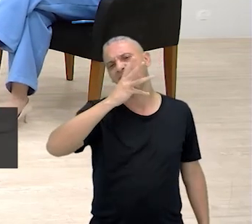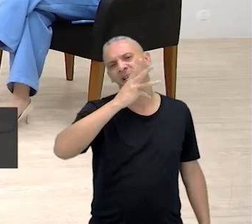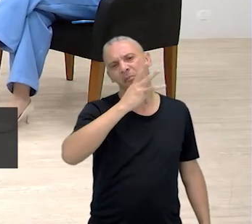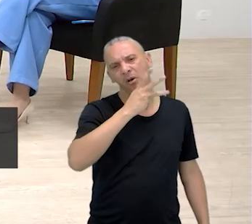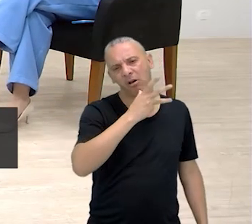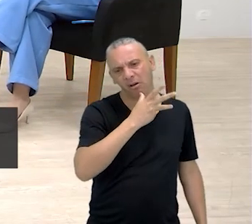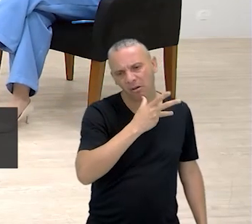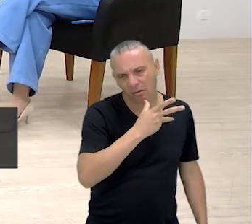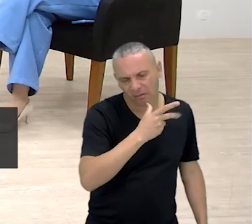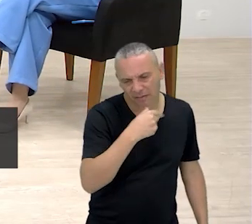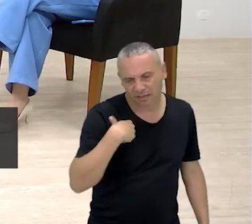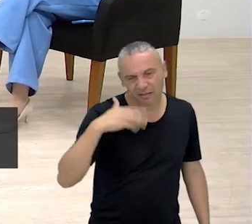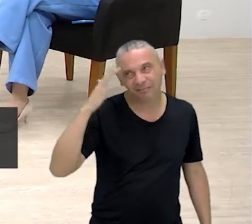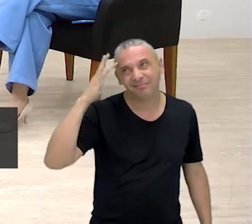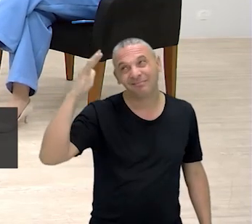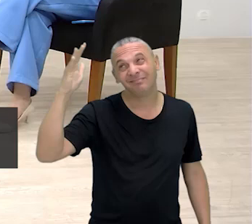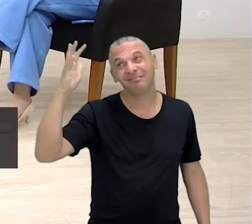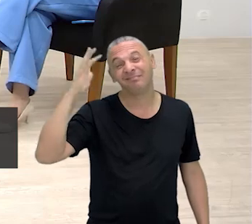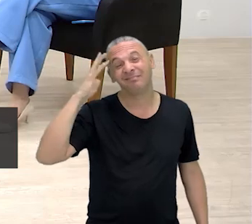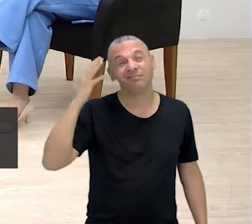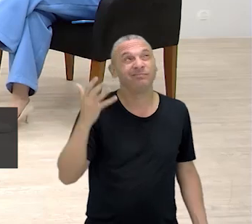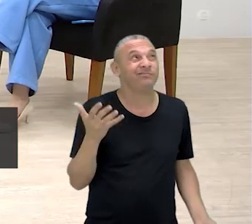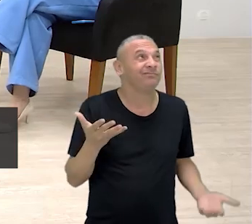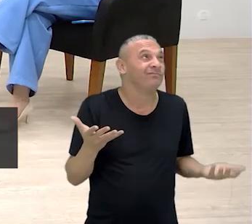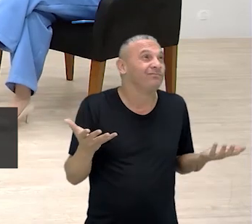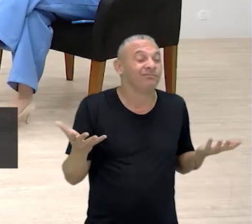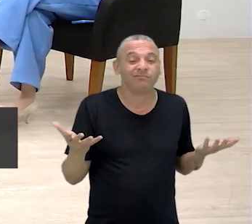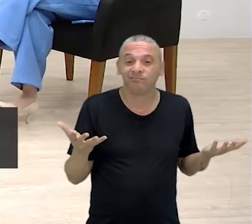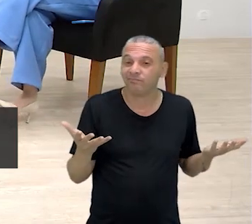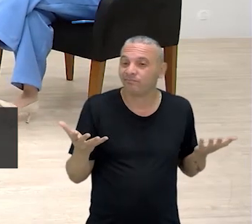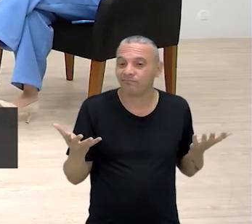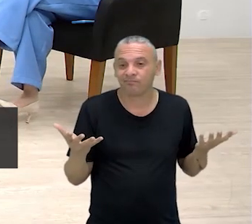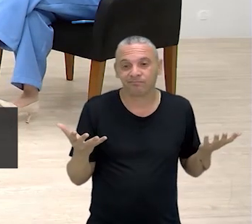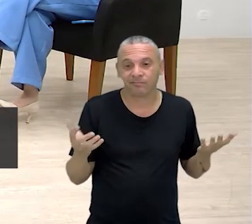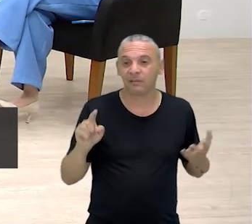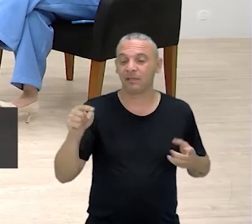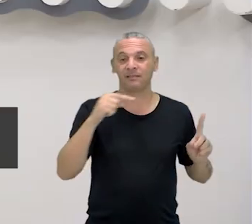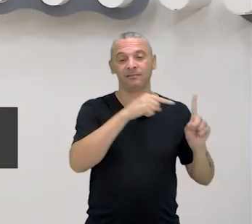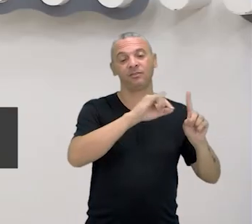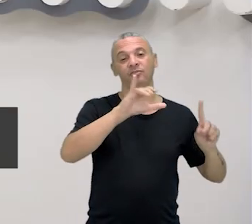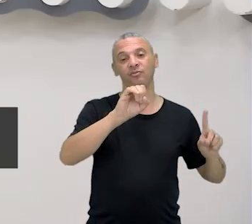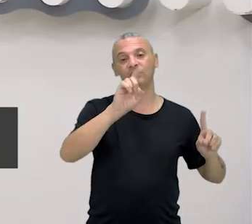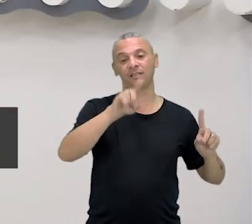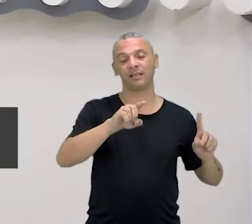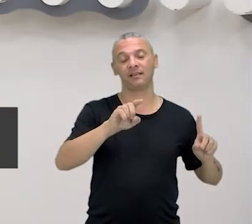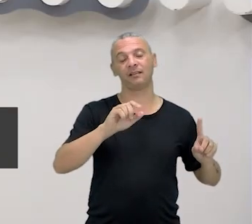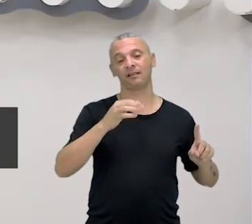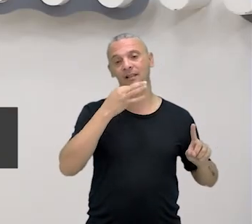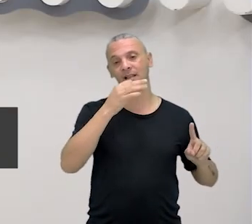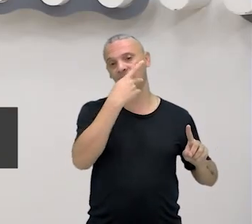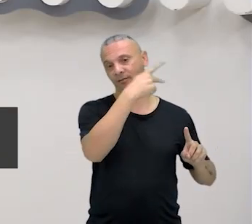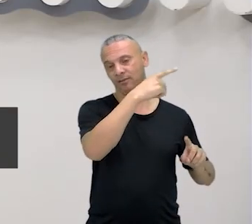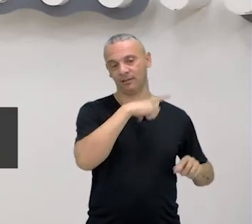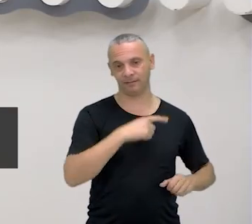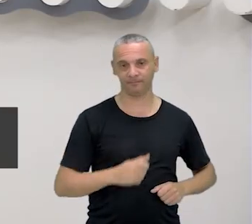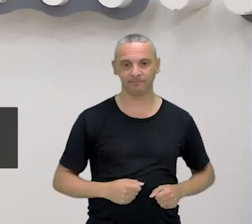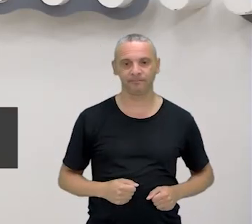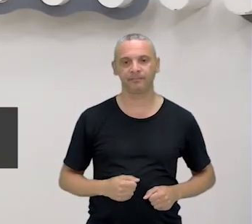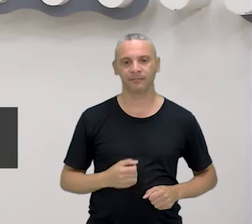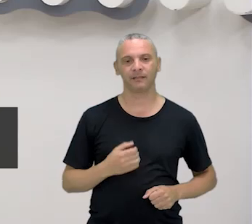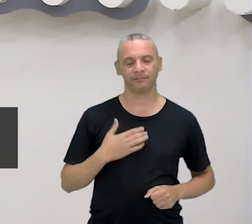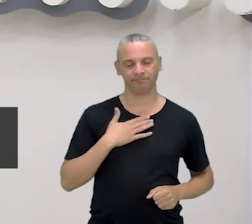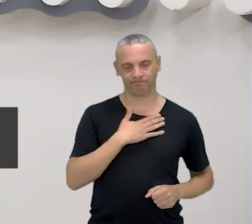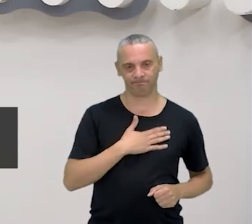assim, a lugares que às vezes eu queria dar outra narrativa, só que a voz é do José e não nossa, né? Pois é. Bem, foi